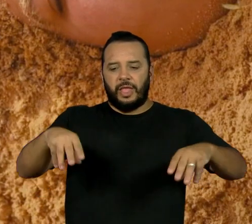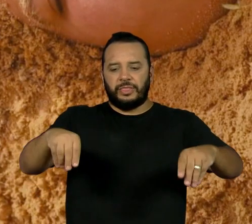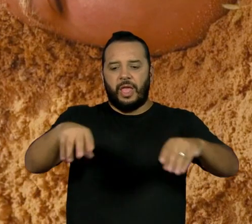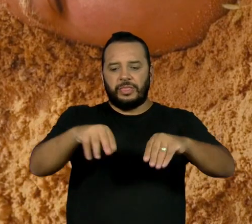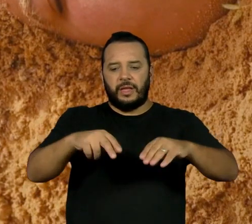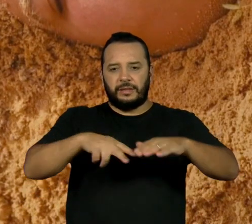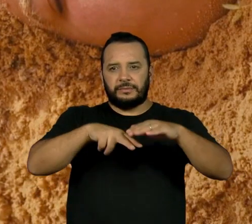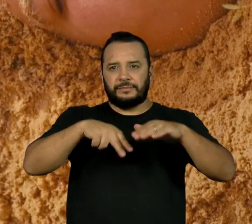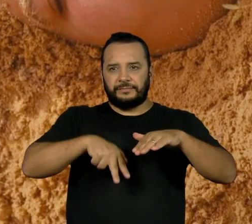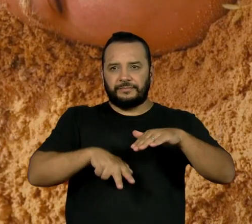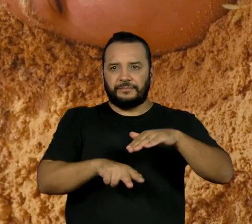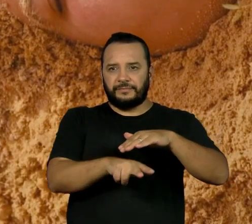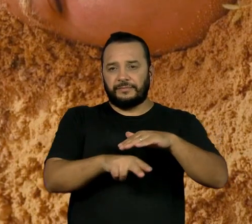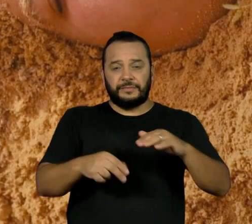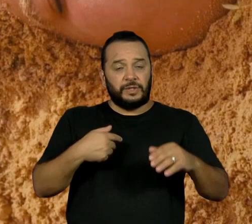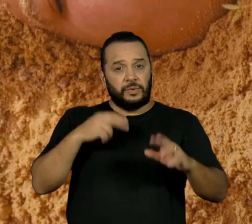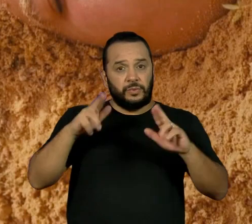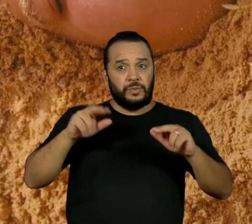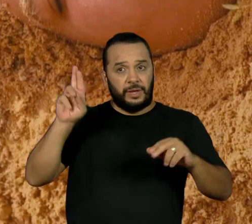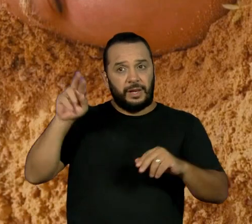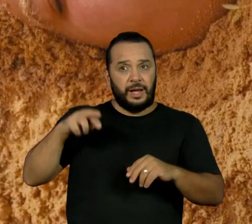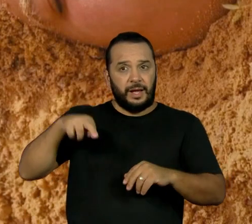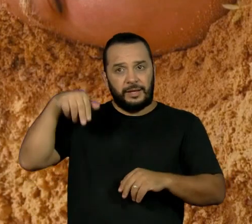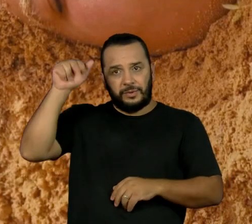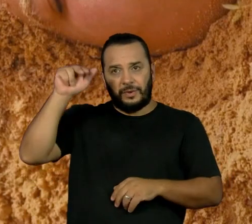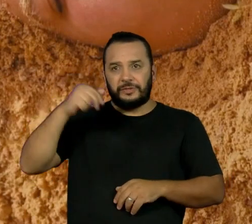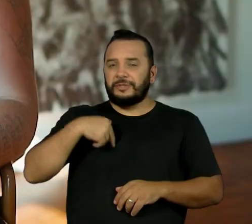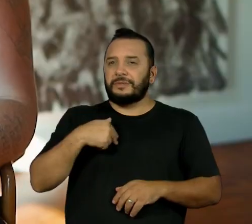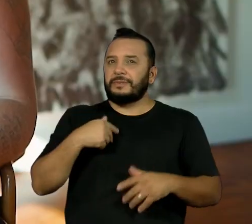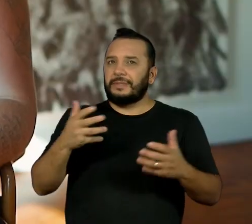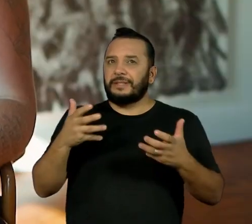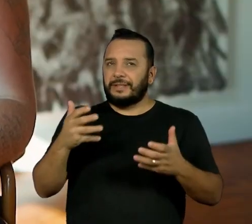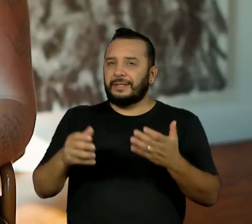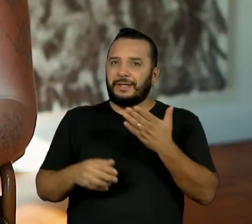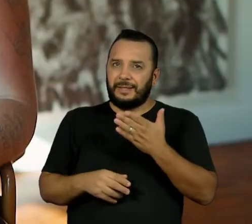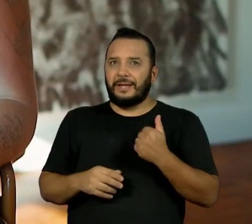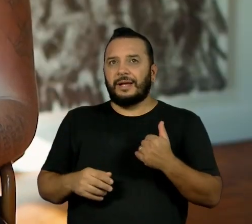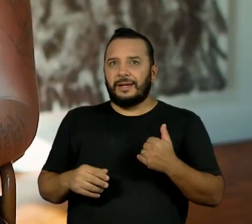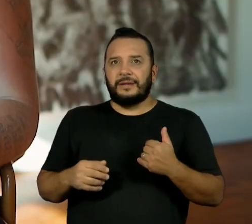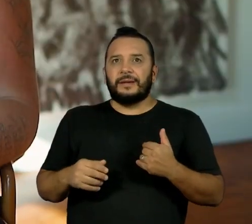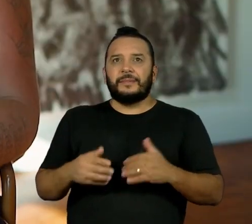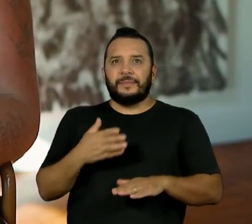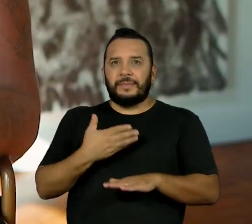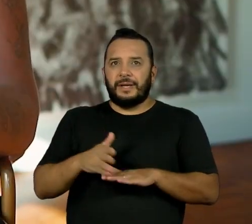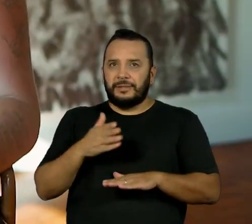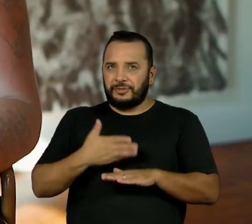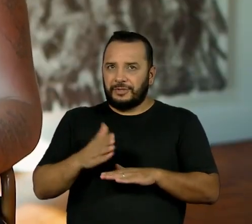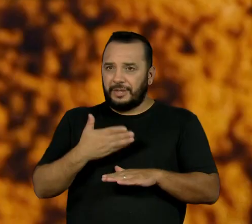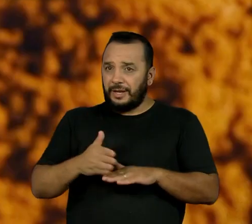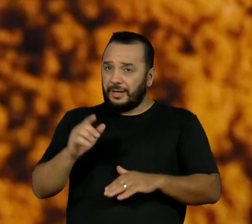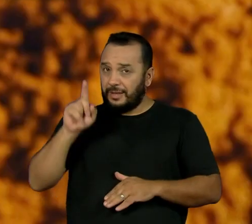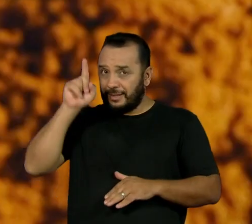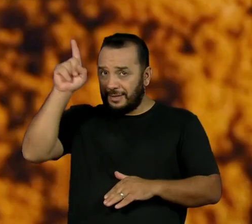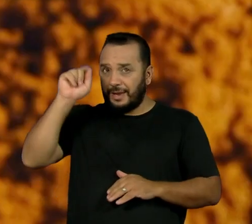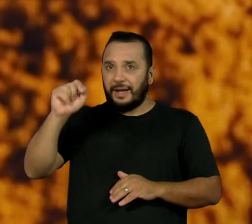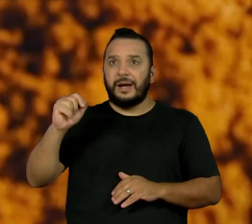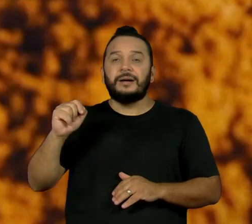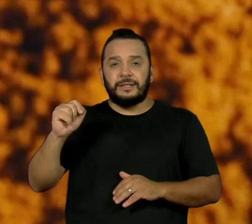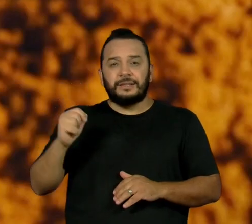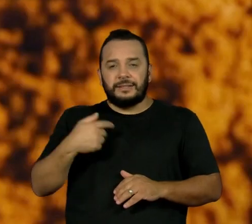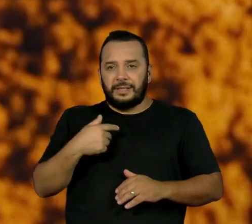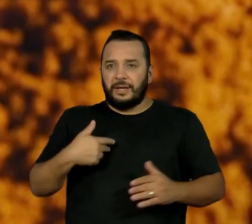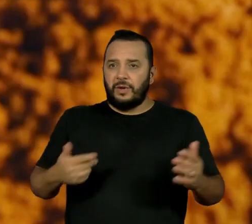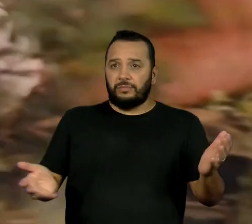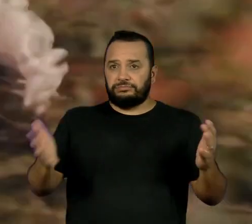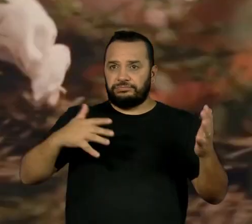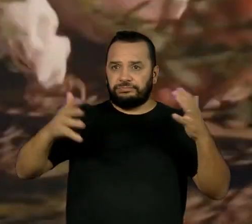tinha me enterrado no Rio Grande do Norte. Então eu tinha um pouco esse desejo de praticar esse gesto lá. A prática de me